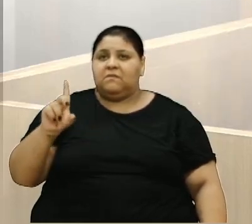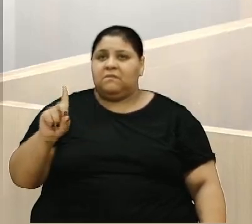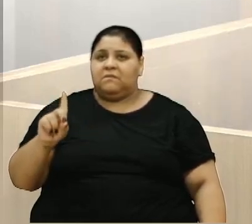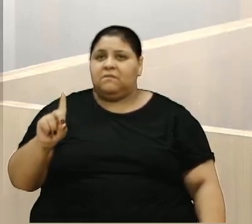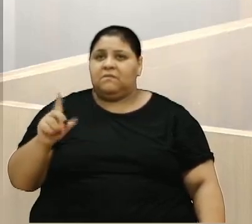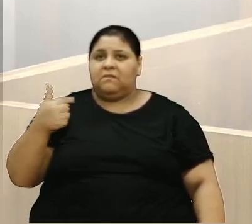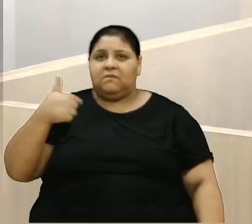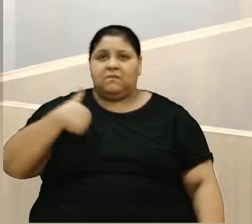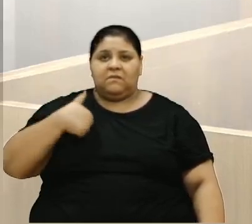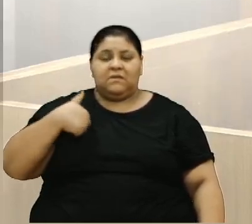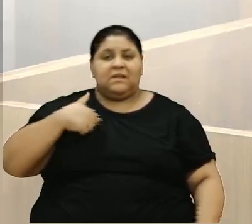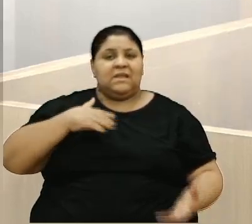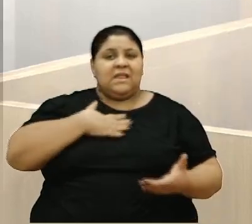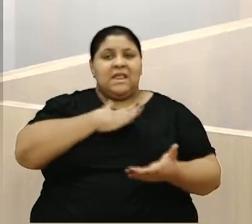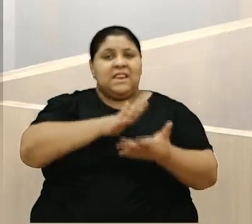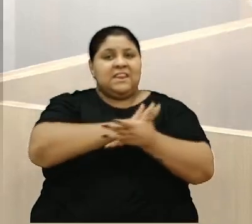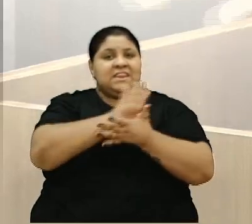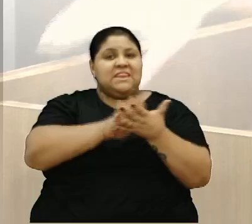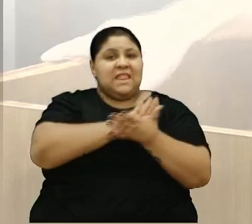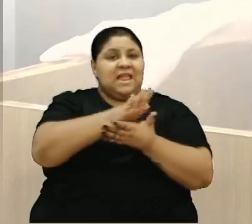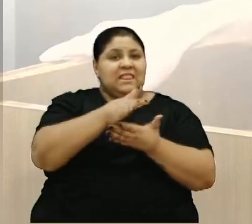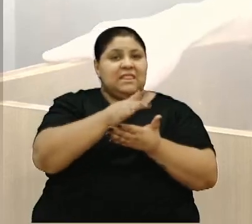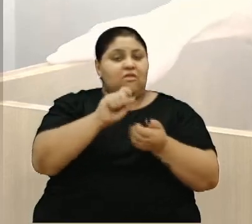vereador aqui, não tem nada ali.